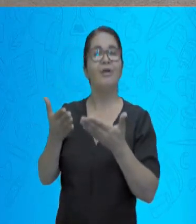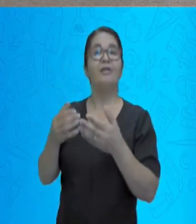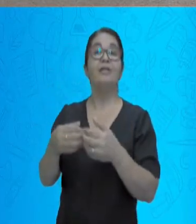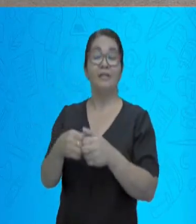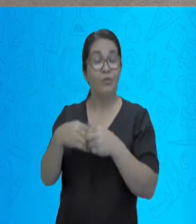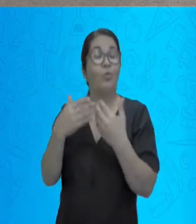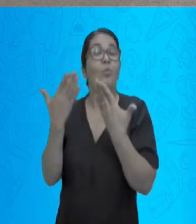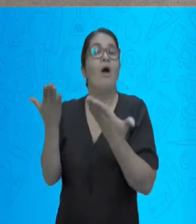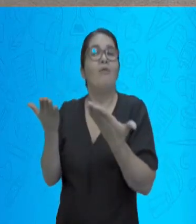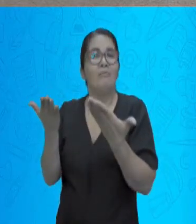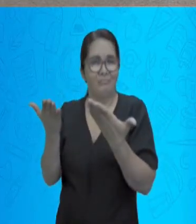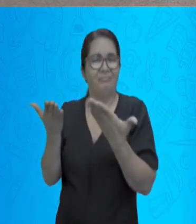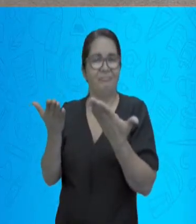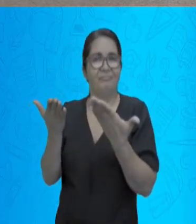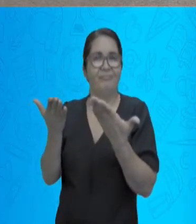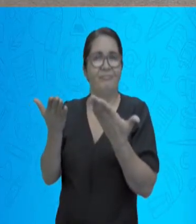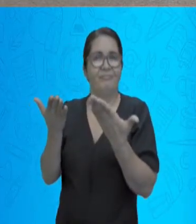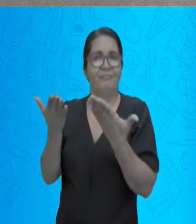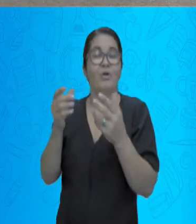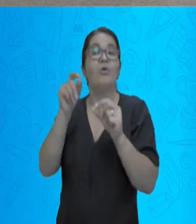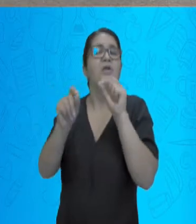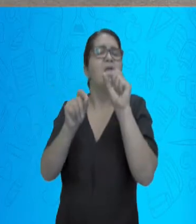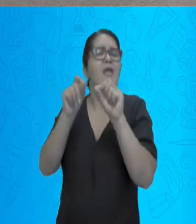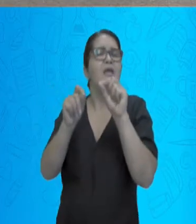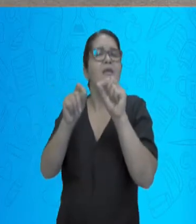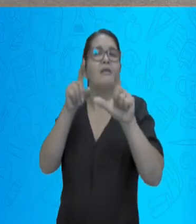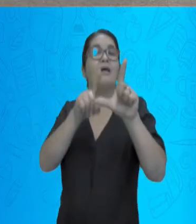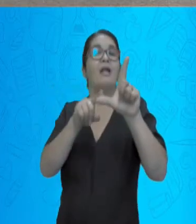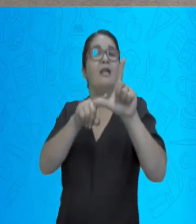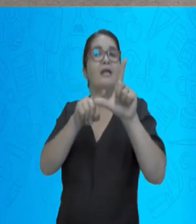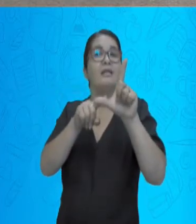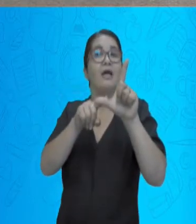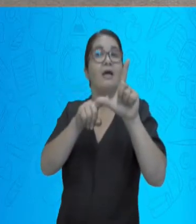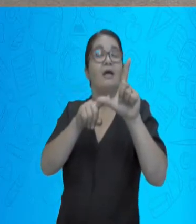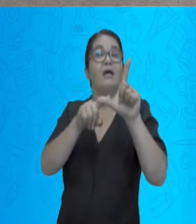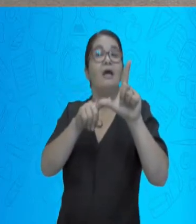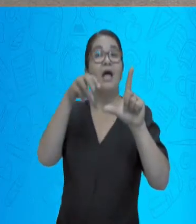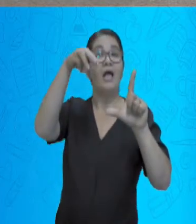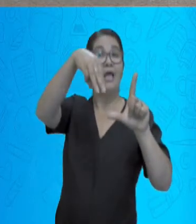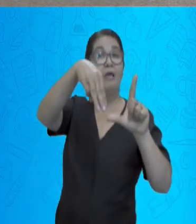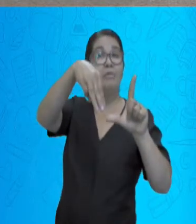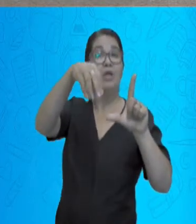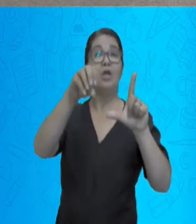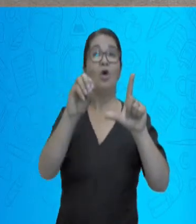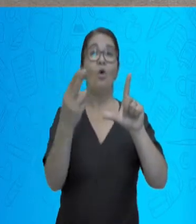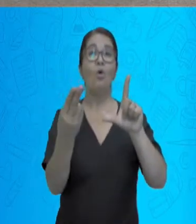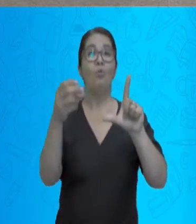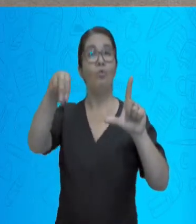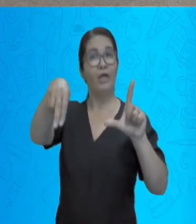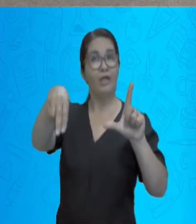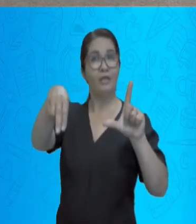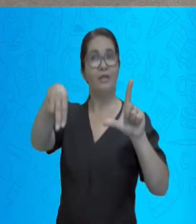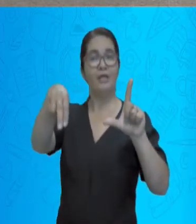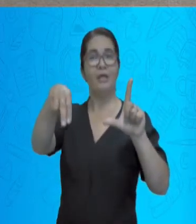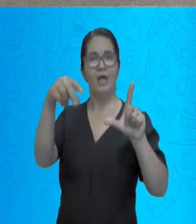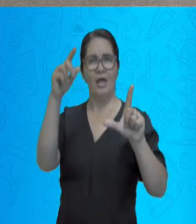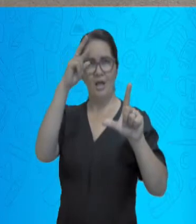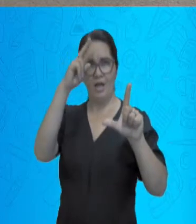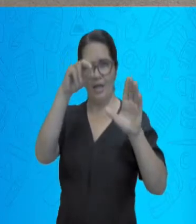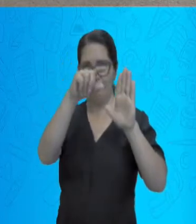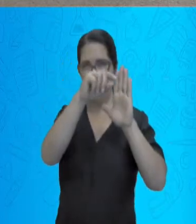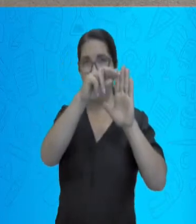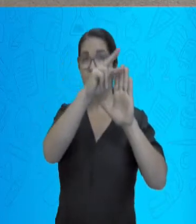dela. Quem é a letra que a gente vai colocar ali? O M ou o N? Lembra na nossa regra? Antes de